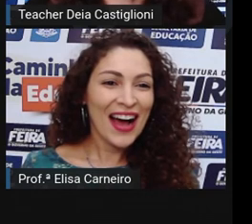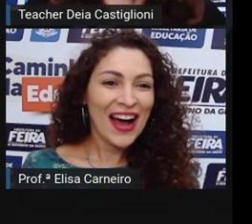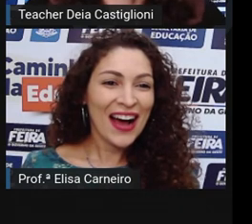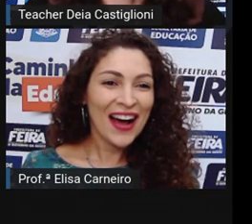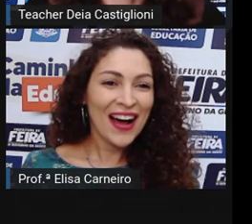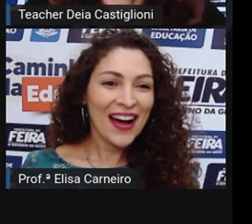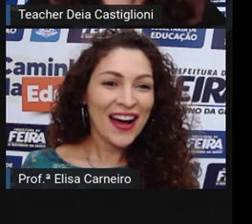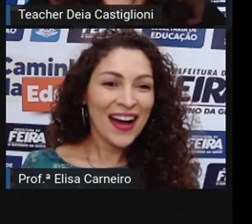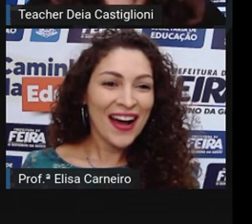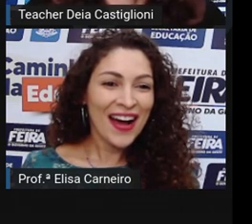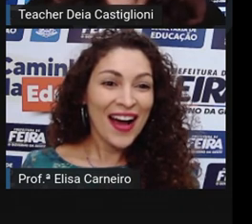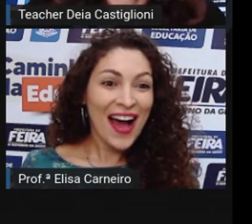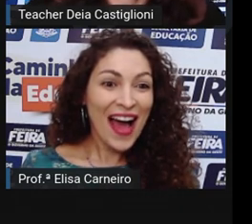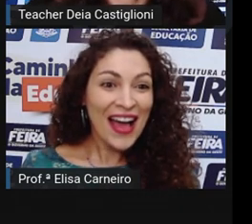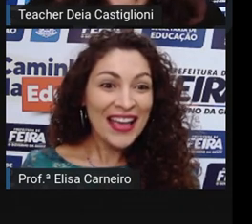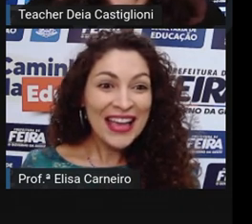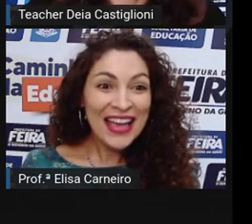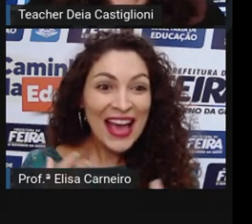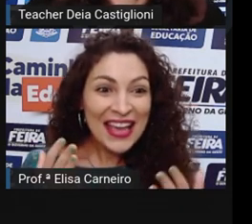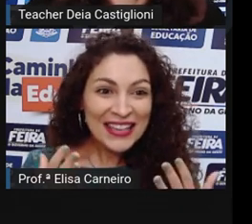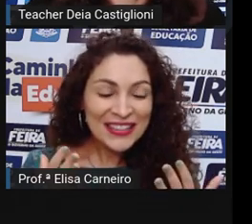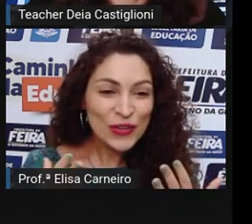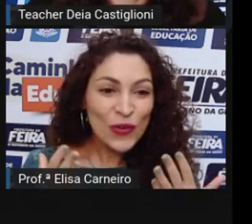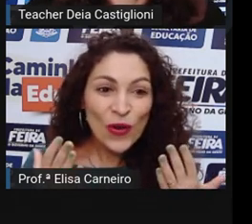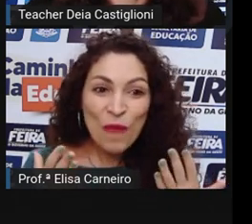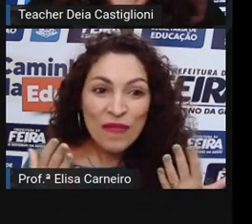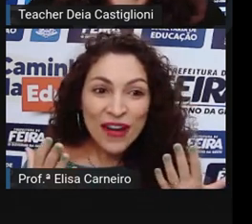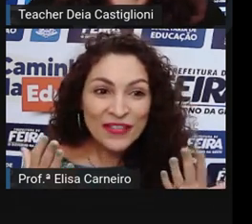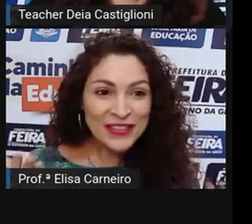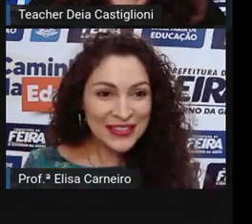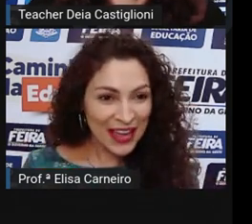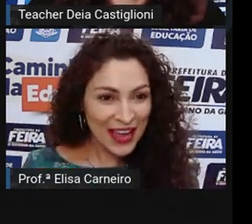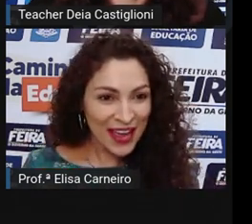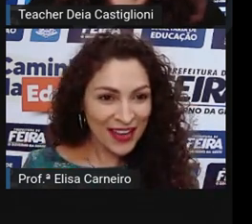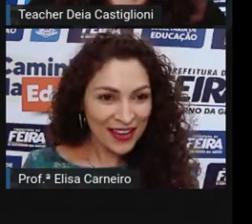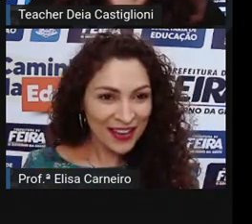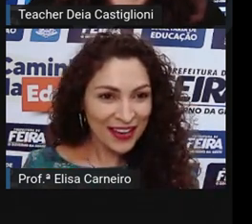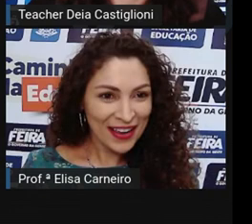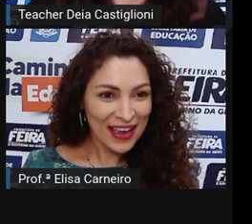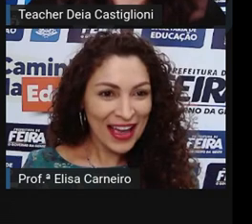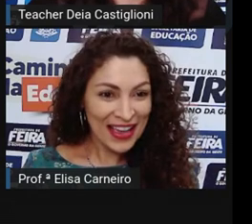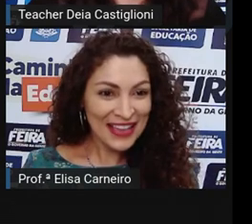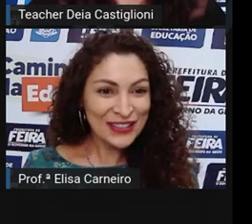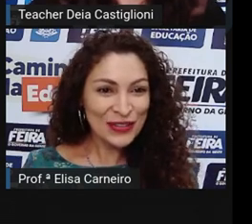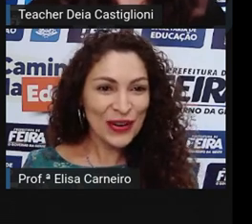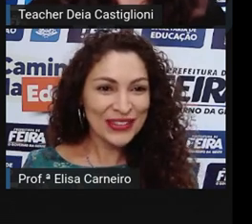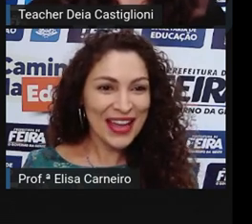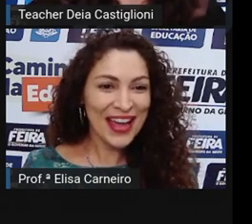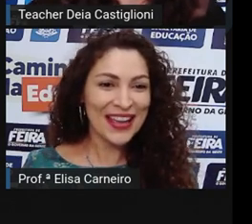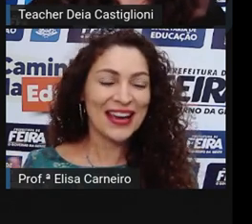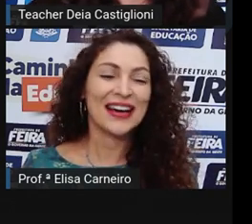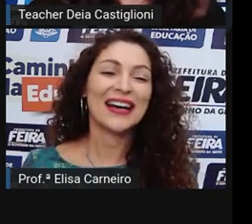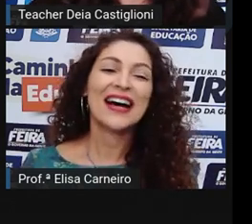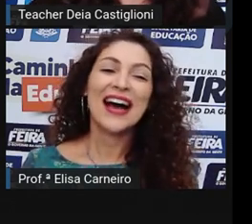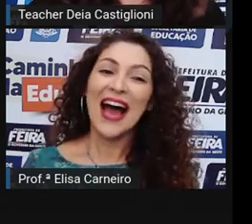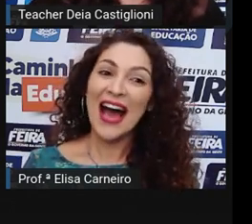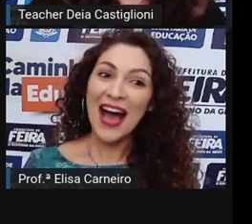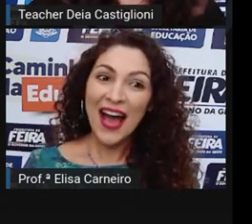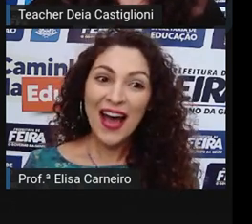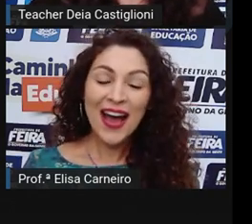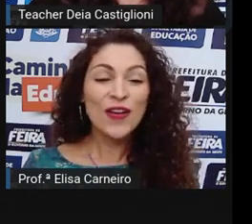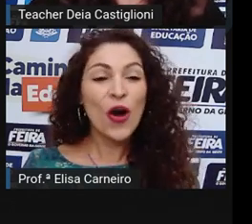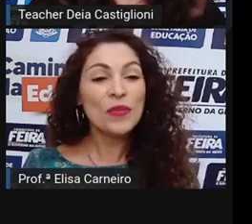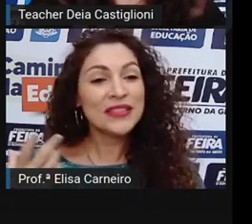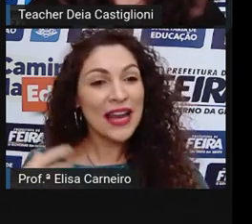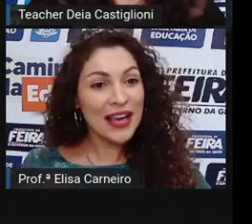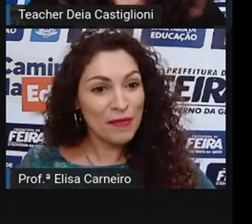you? Aí, é isso. Como vai você? Isso. É isso, Prodeia? Isso mesmo.